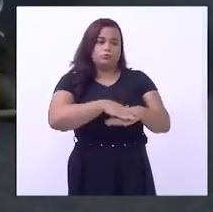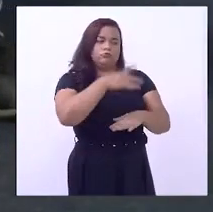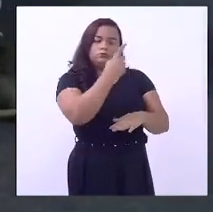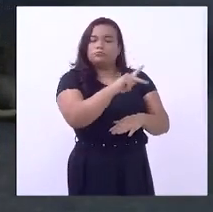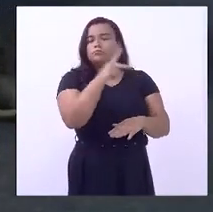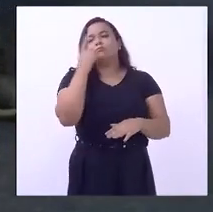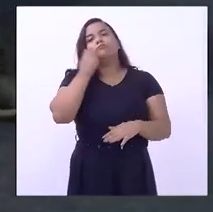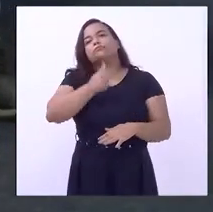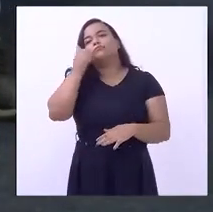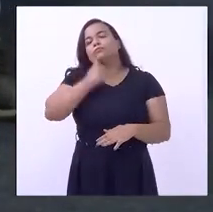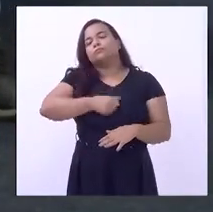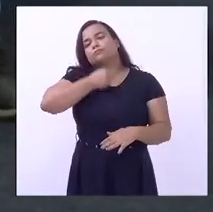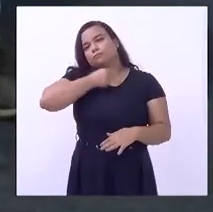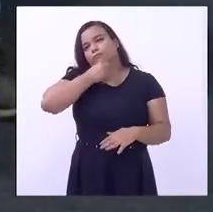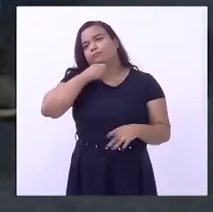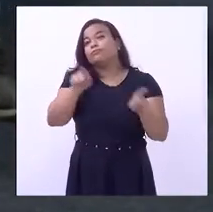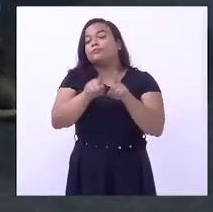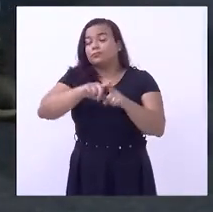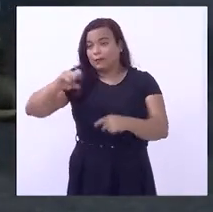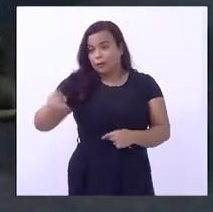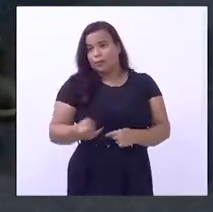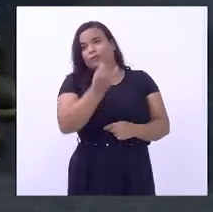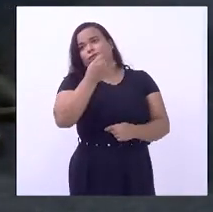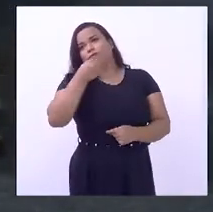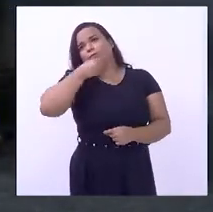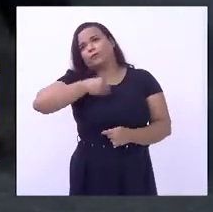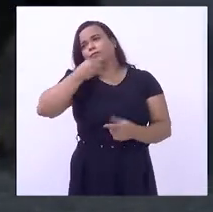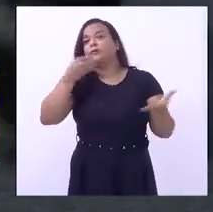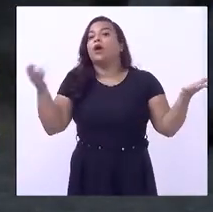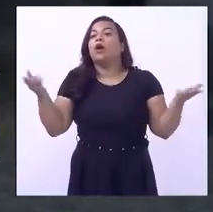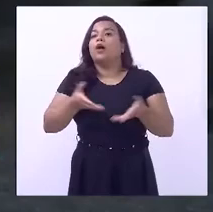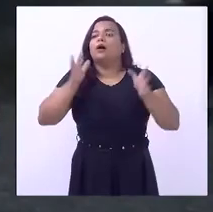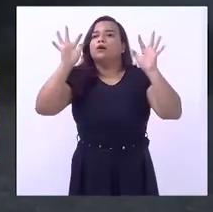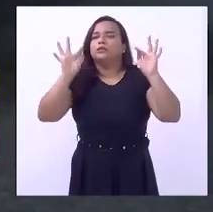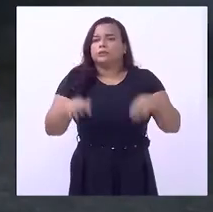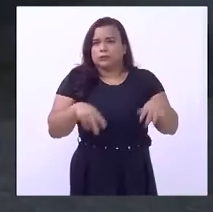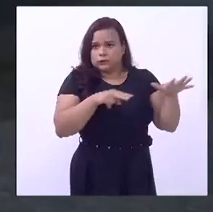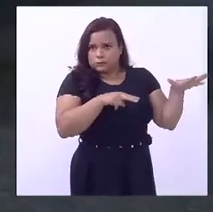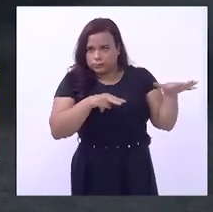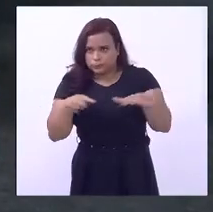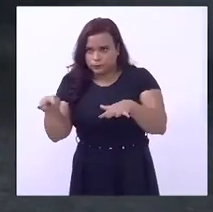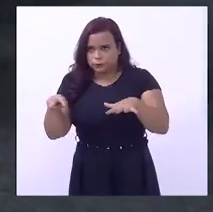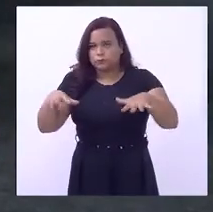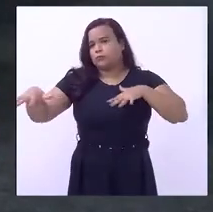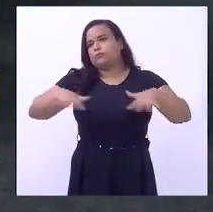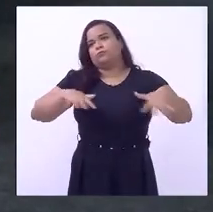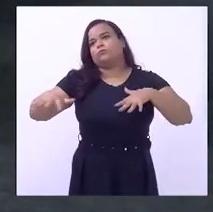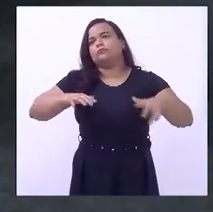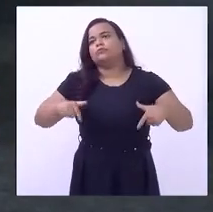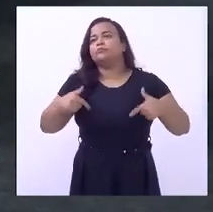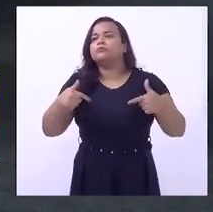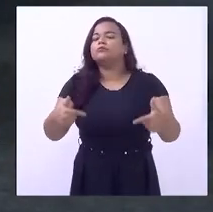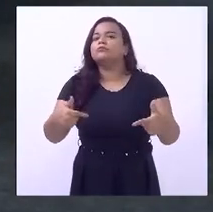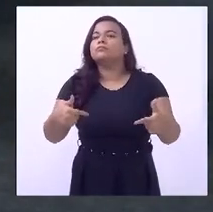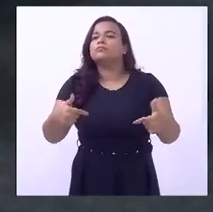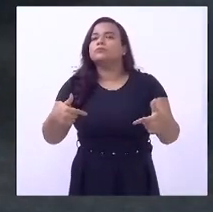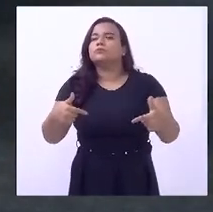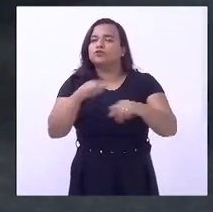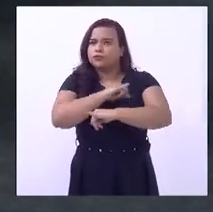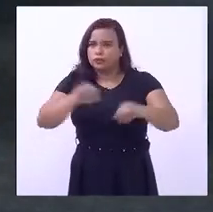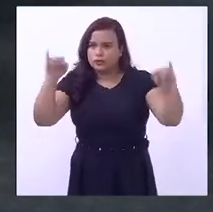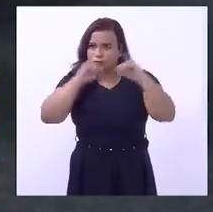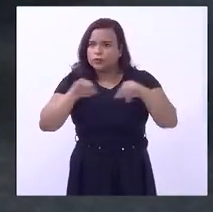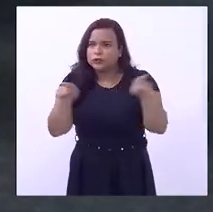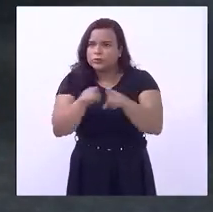idosas. Aproveitando a oportunidade, presidente, hoje se encerra a semana de mobilização e